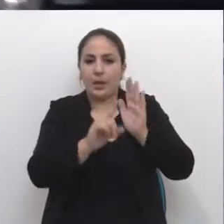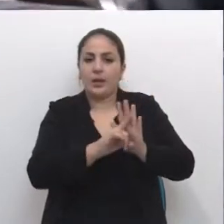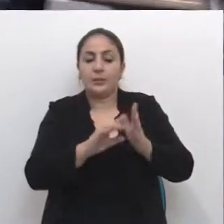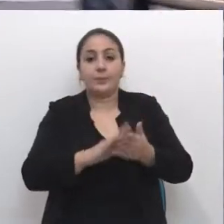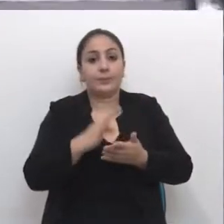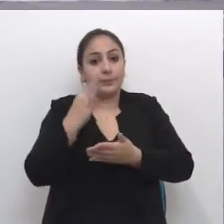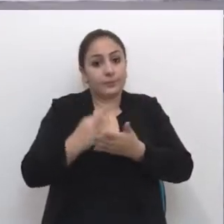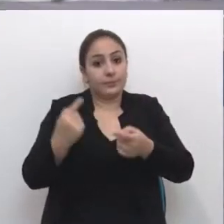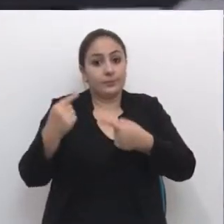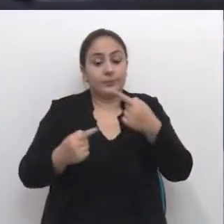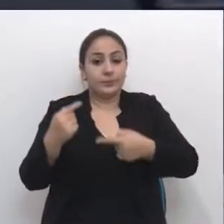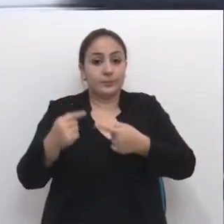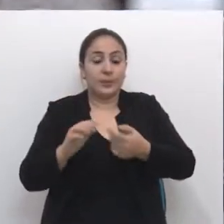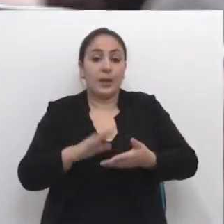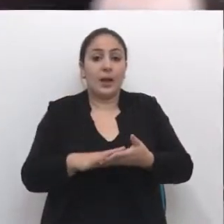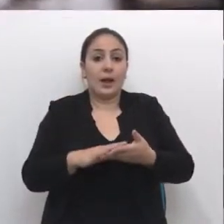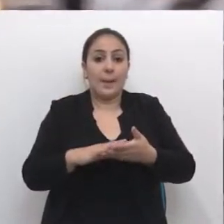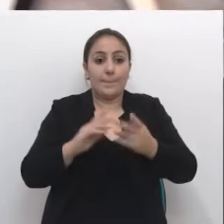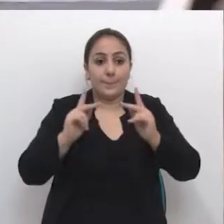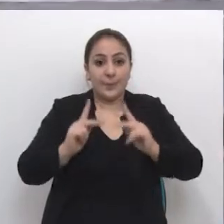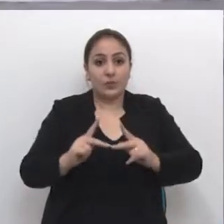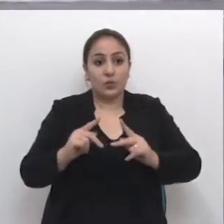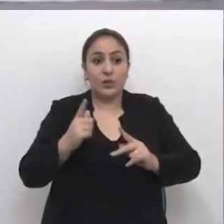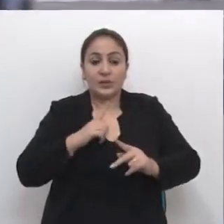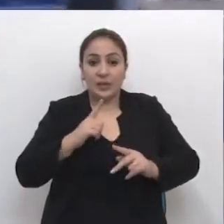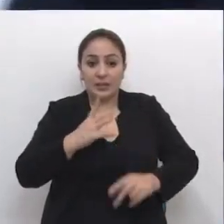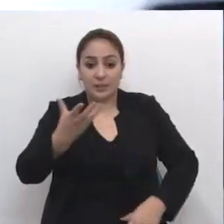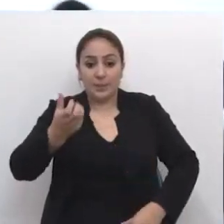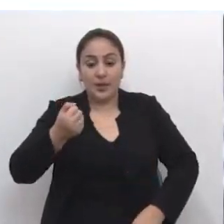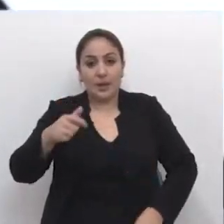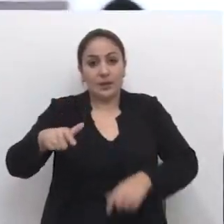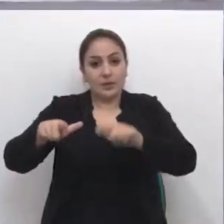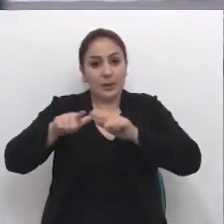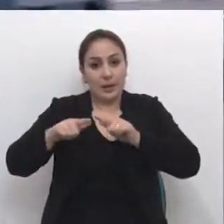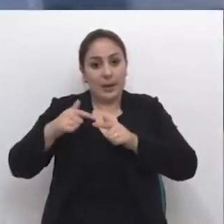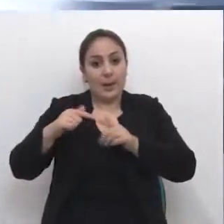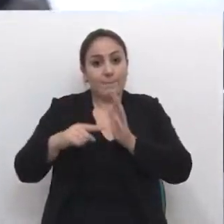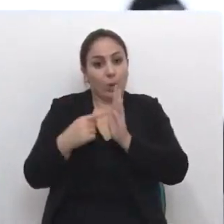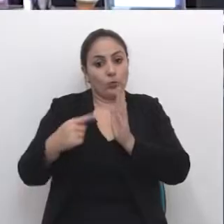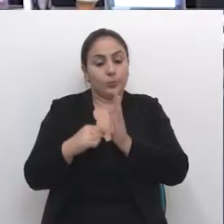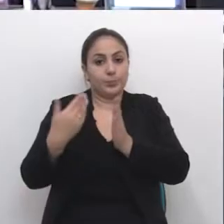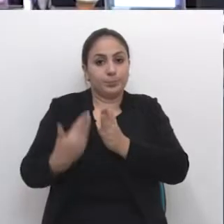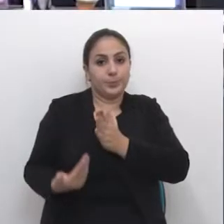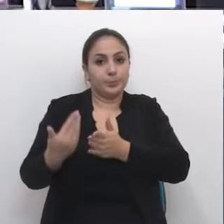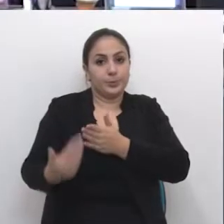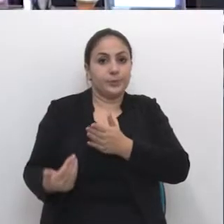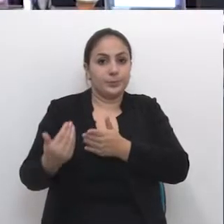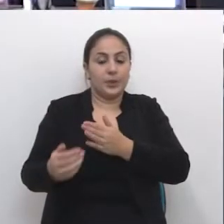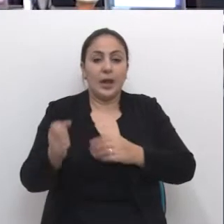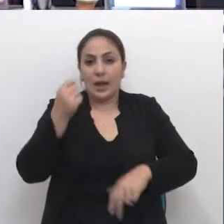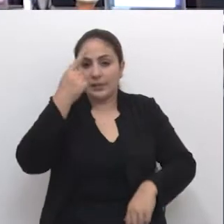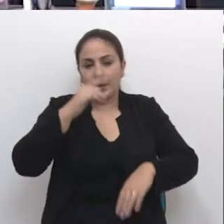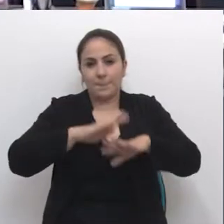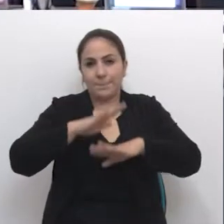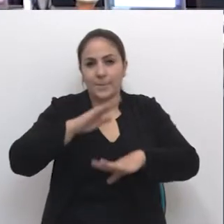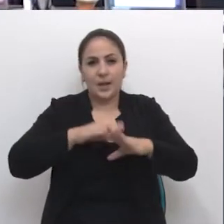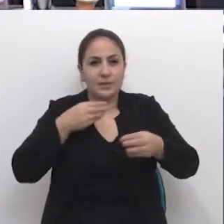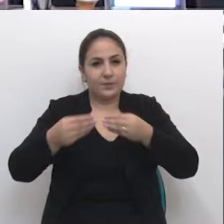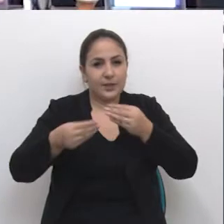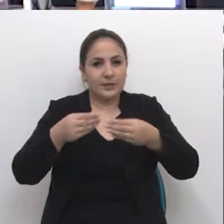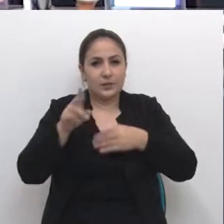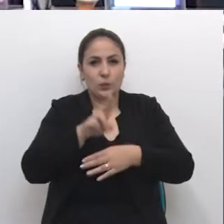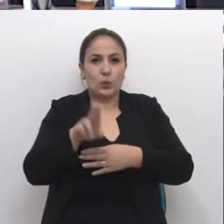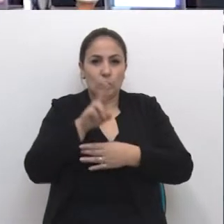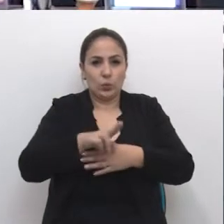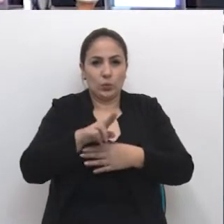texto em discussão, o infrator receberá uma advertência e perderá pontos. A ideia de tornar mais flexível o